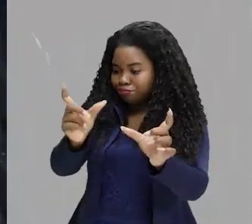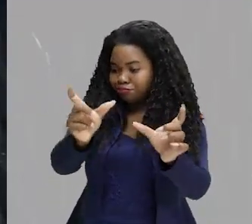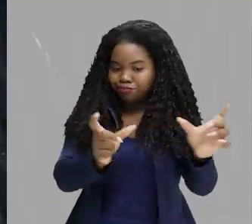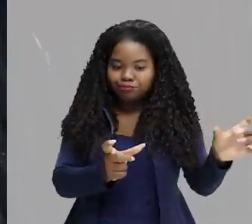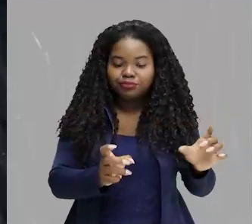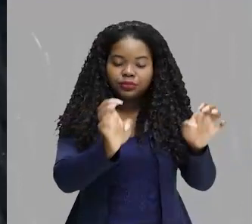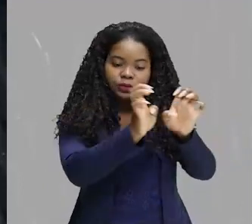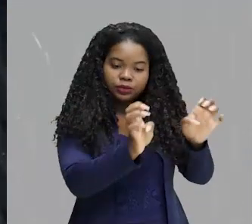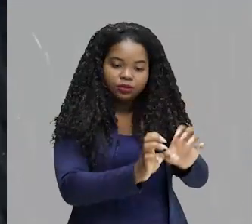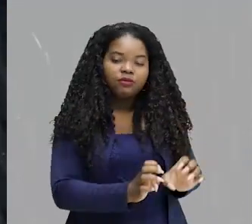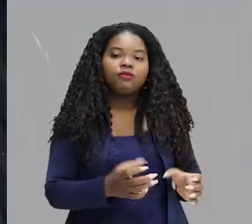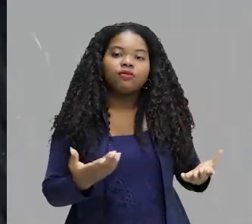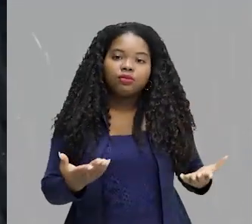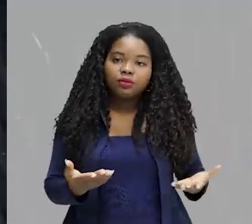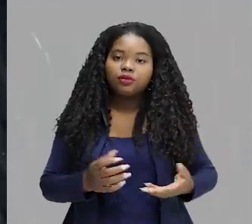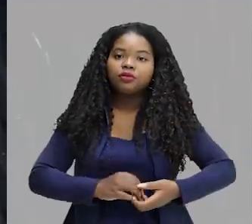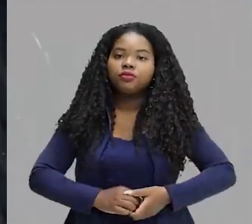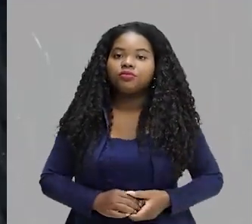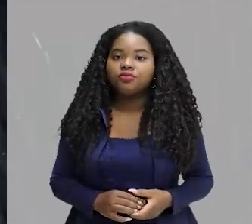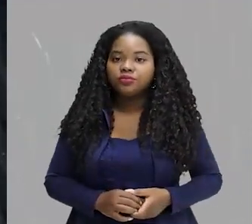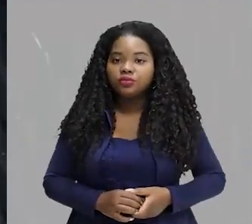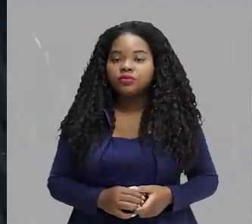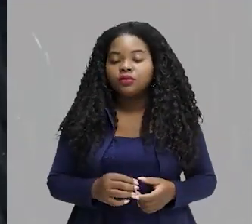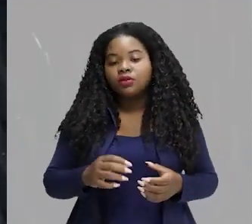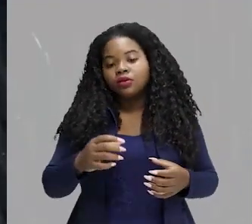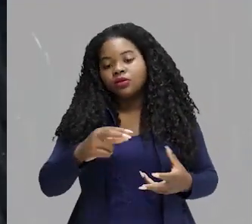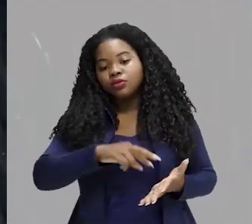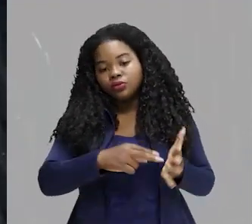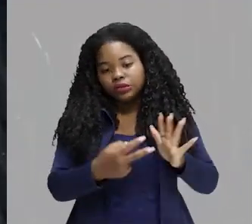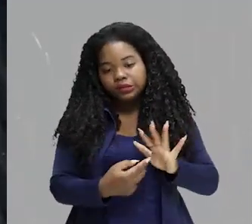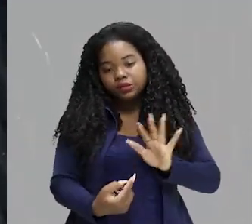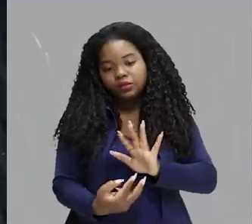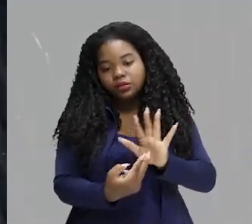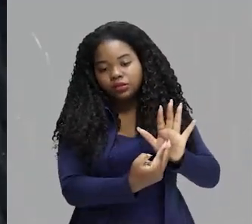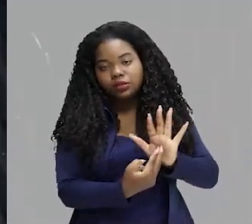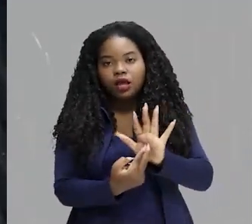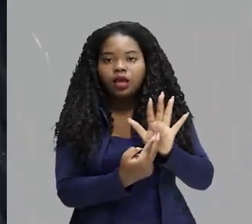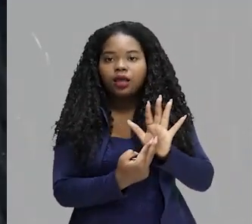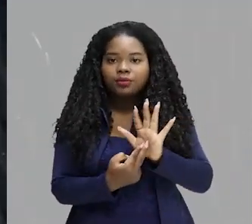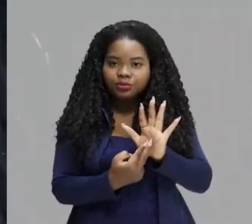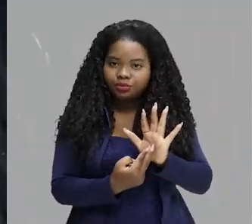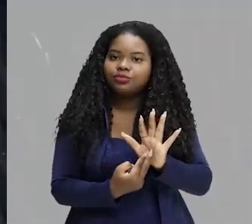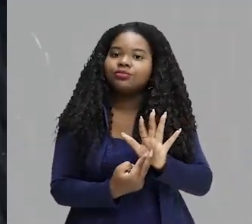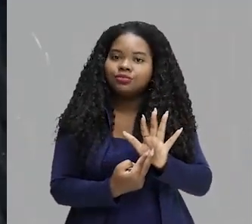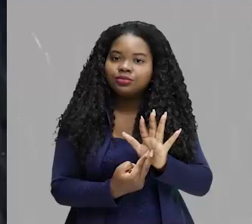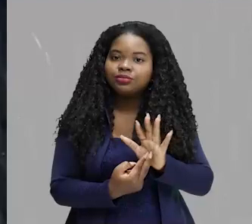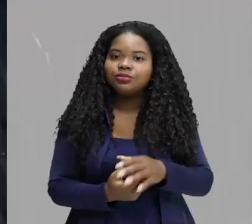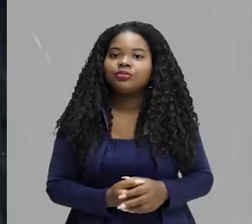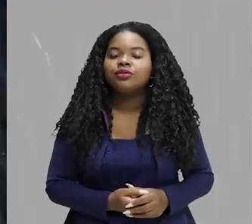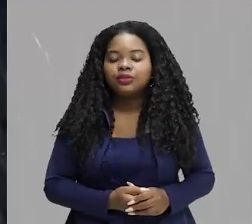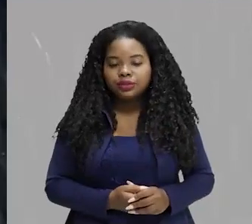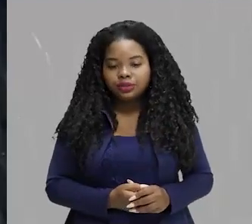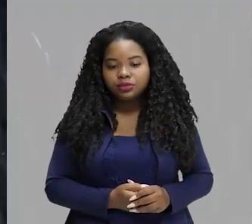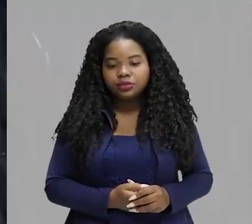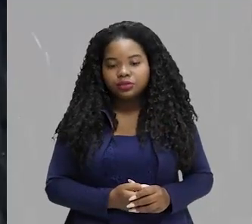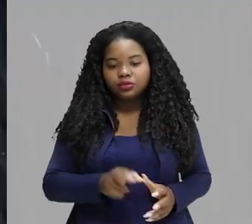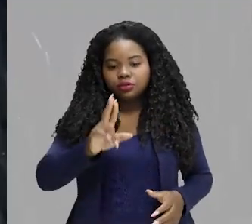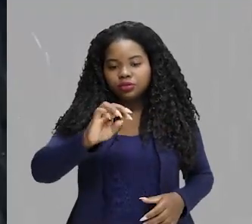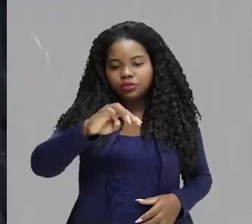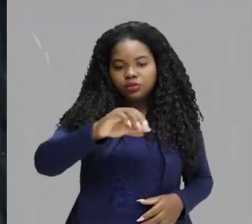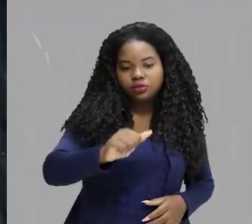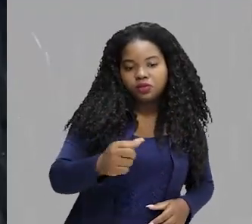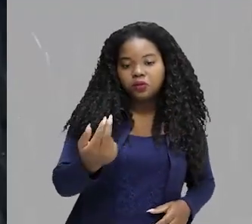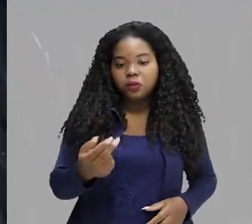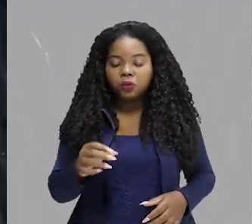faz a tradução, você perde no significado, na representação da rima ou do